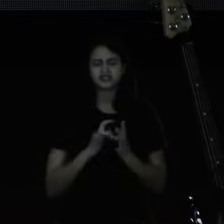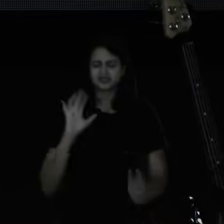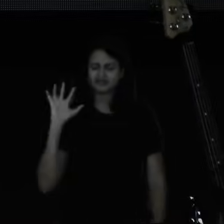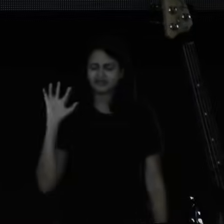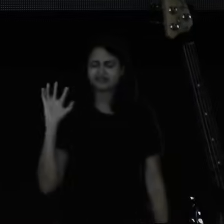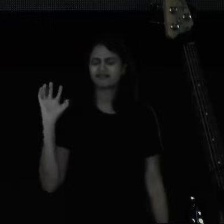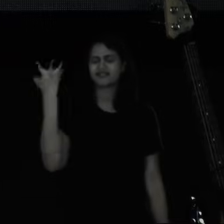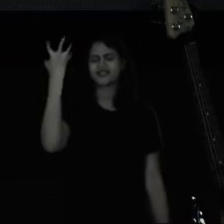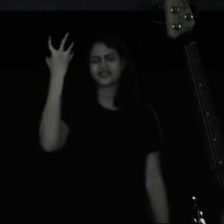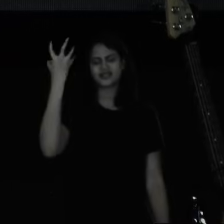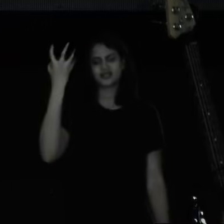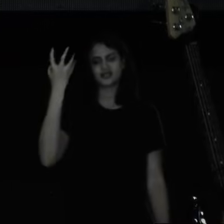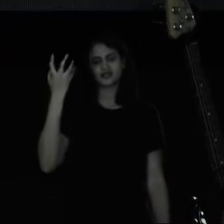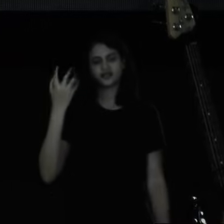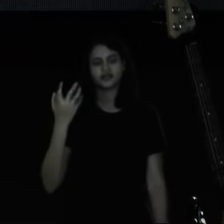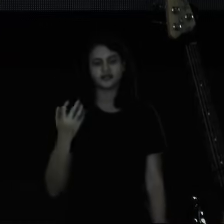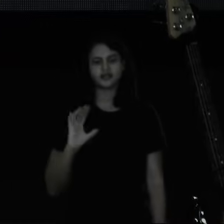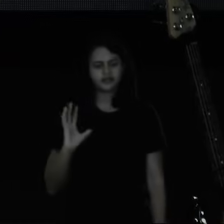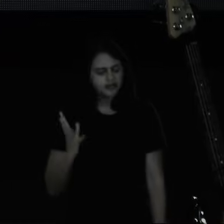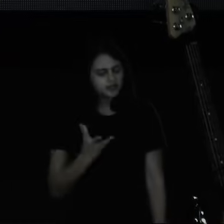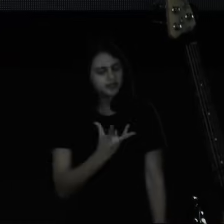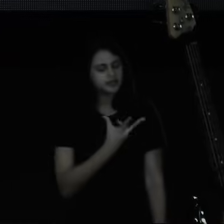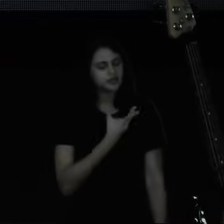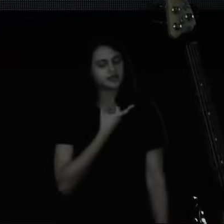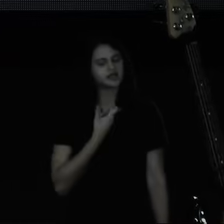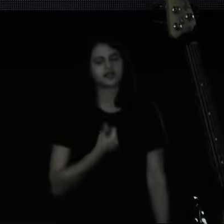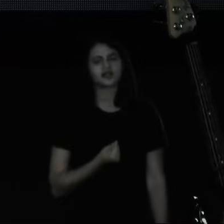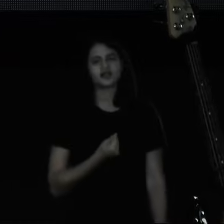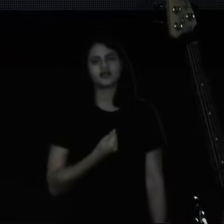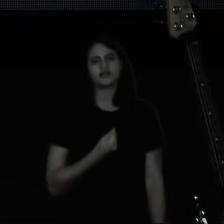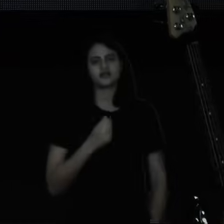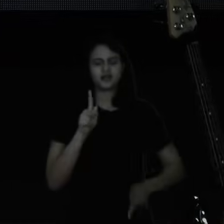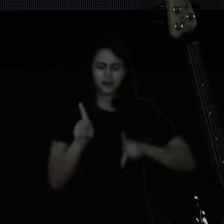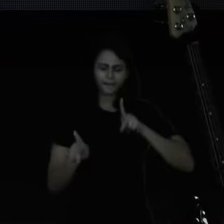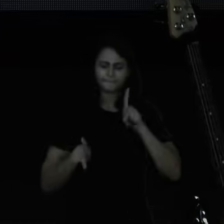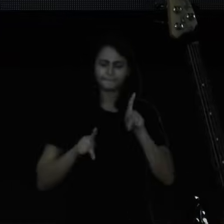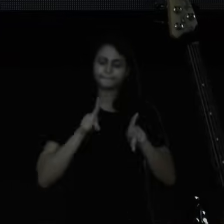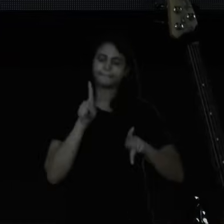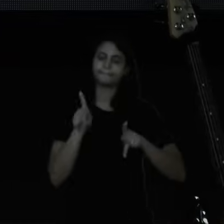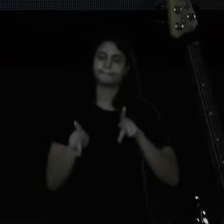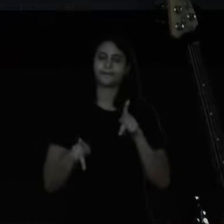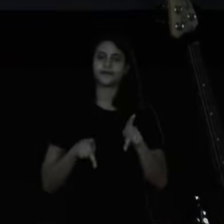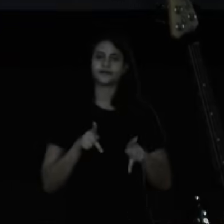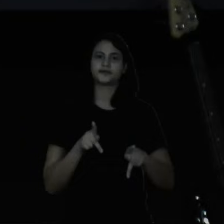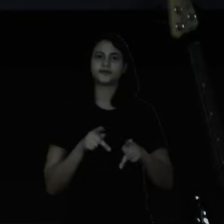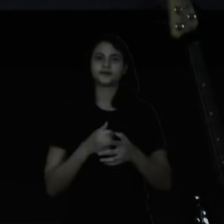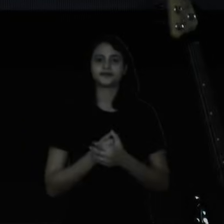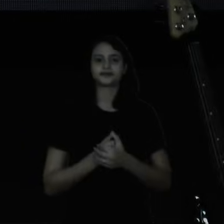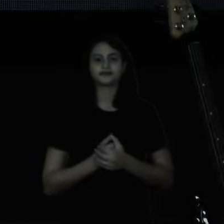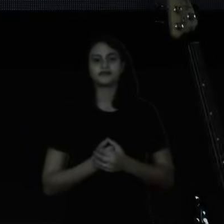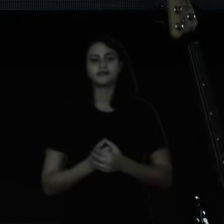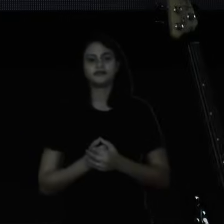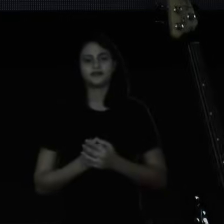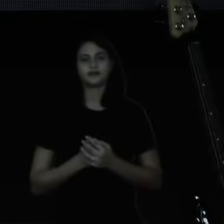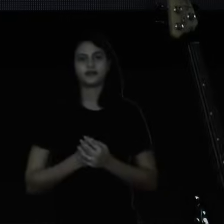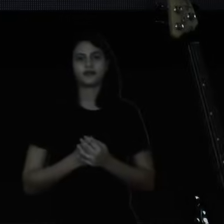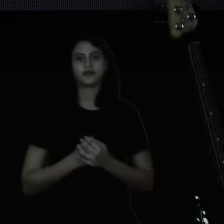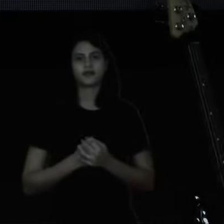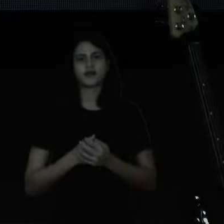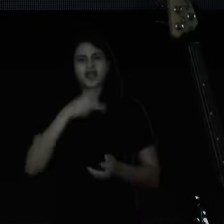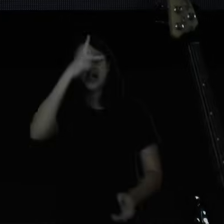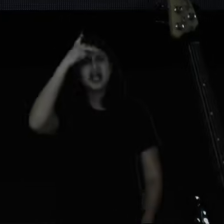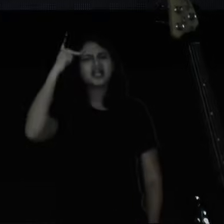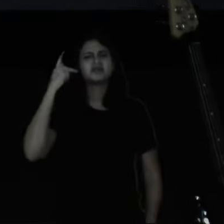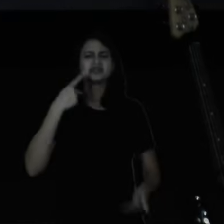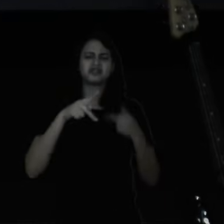uma atitude diferente, não padronizada como todo mundo faz. Não perdoou, você fez algo ruim. E pá, pá,